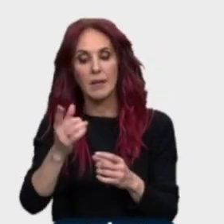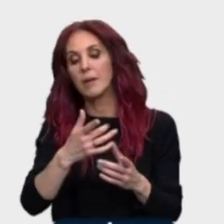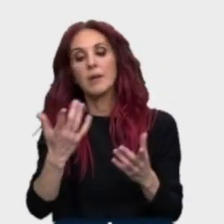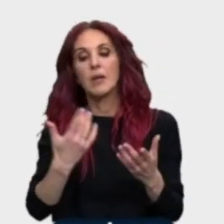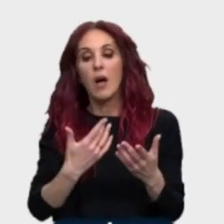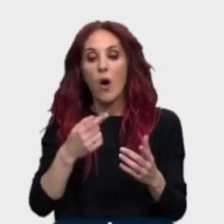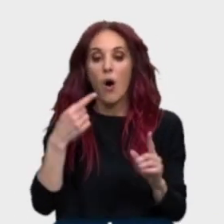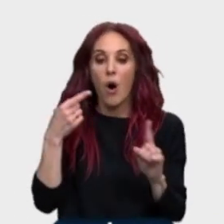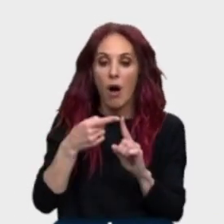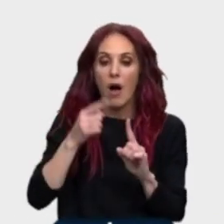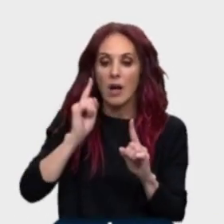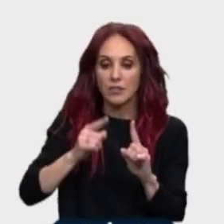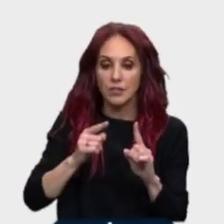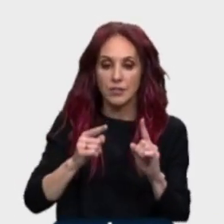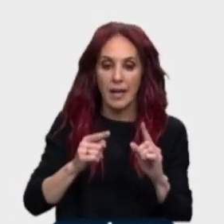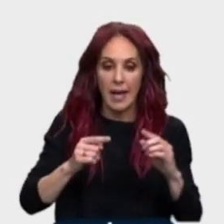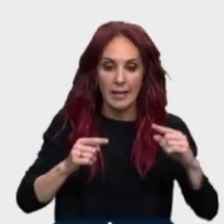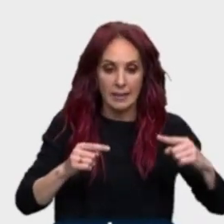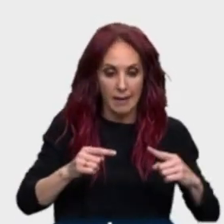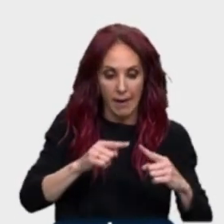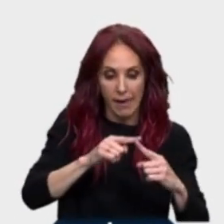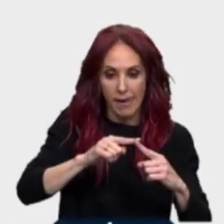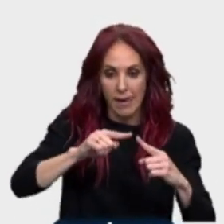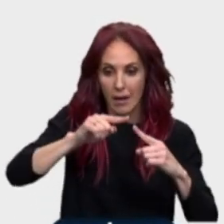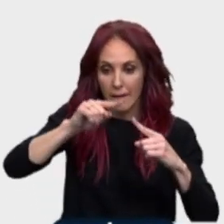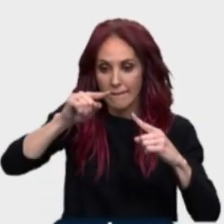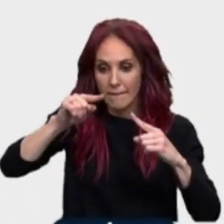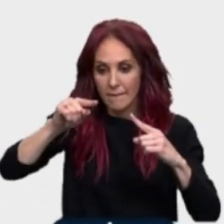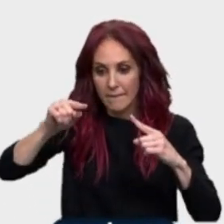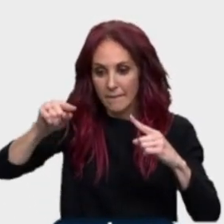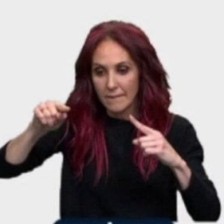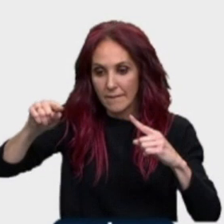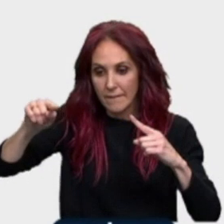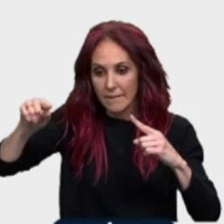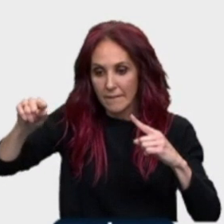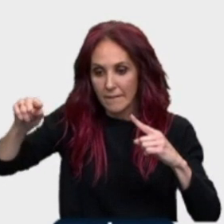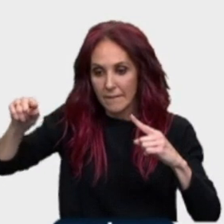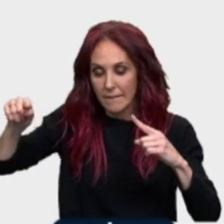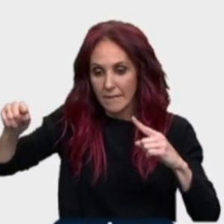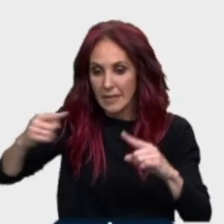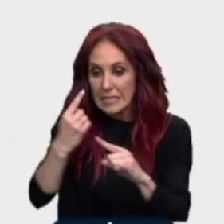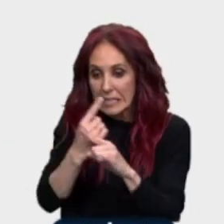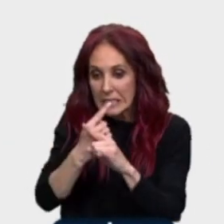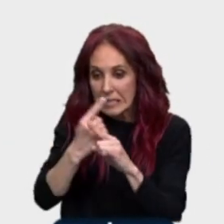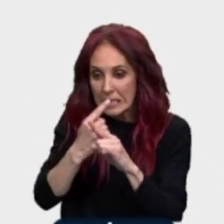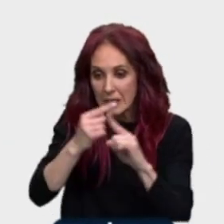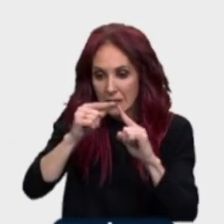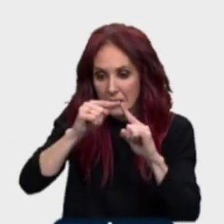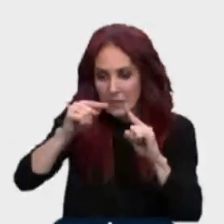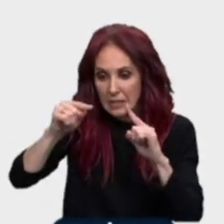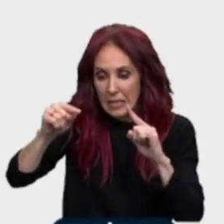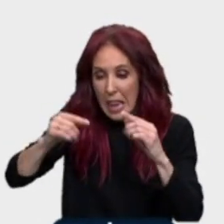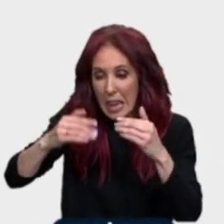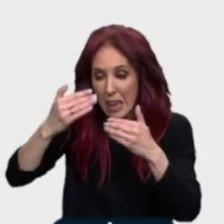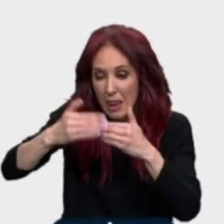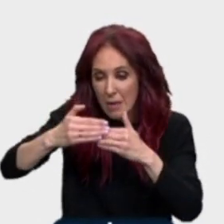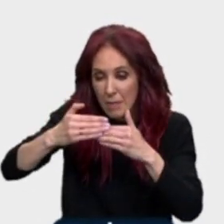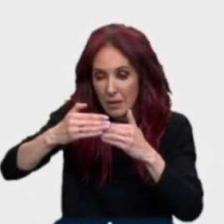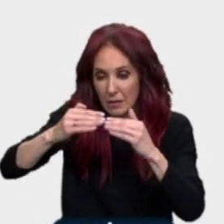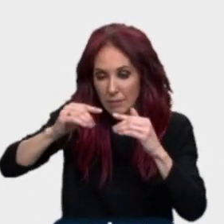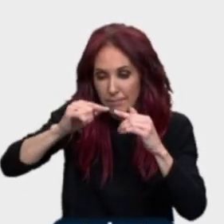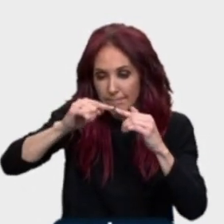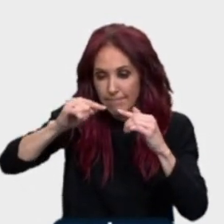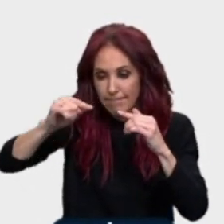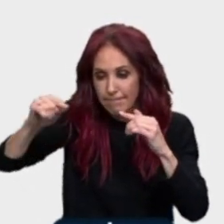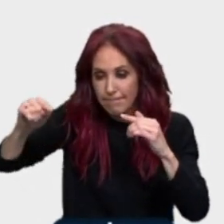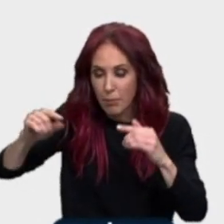que se pretende é achatar esta curva, prolongando-a no tempo e tentar mantê-la dentro dos limites da capacidade e da eficácia